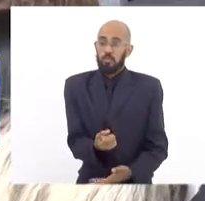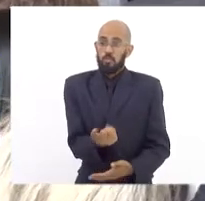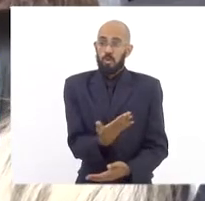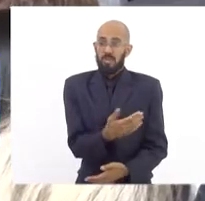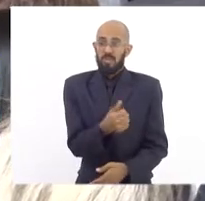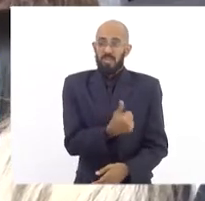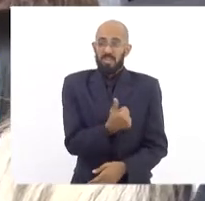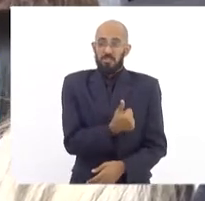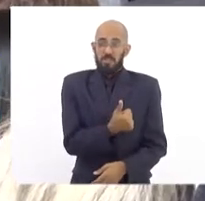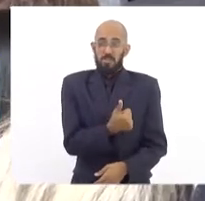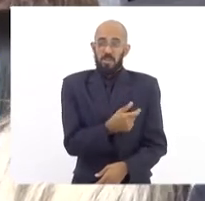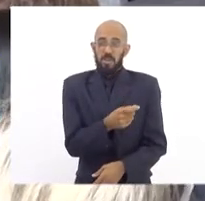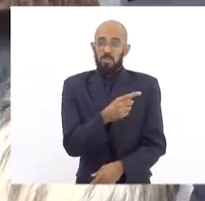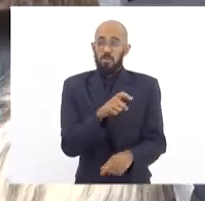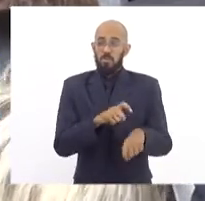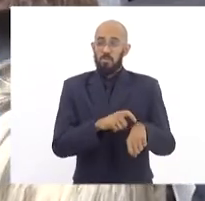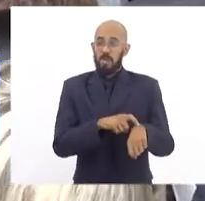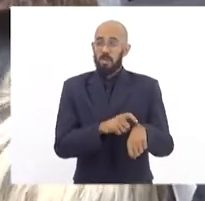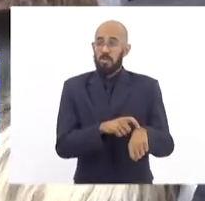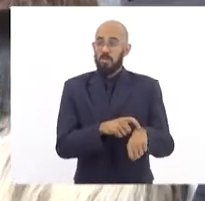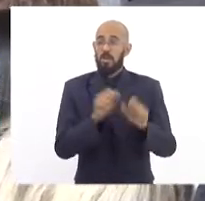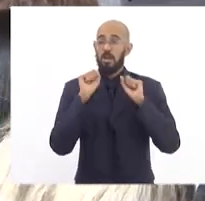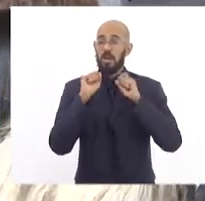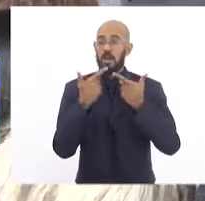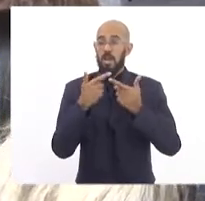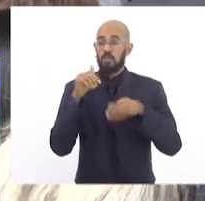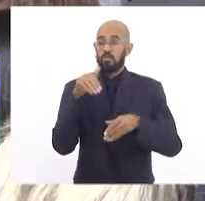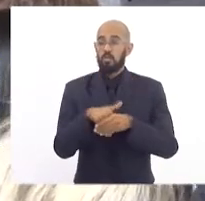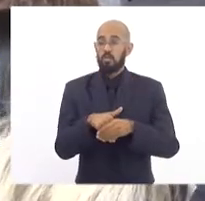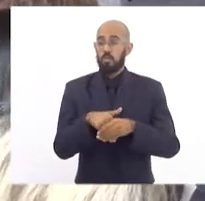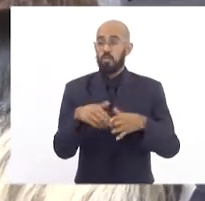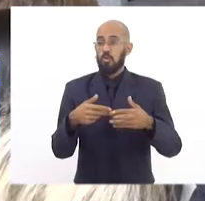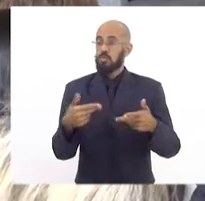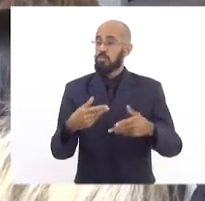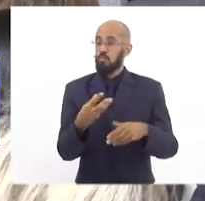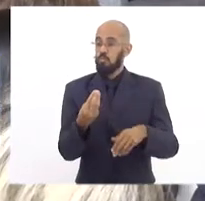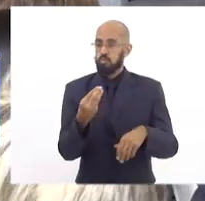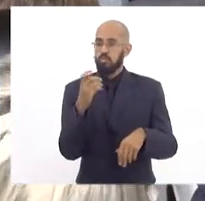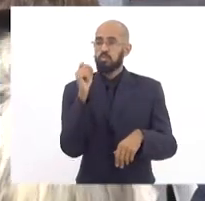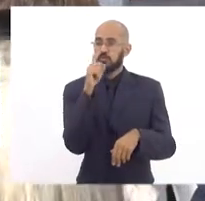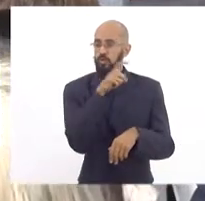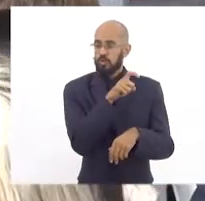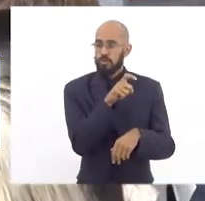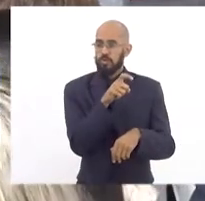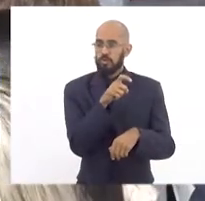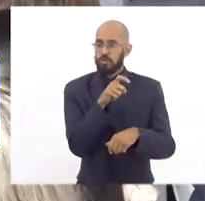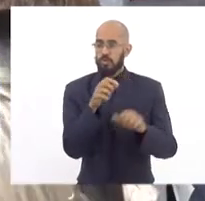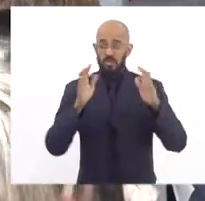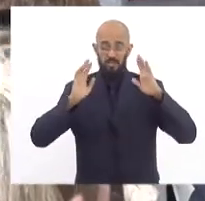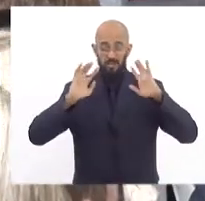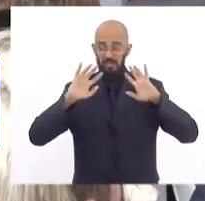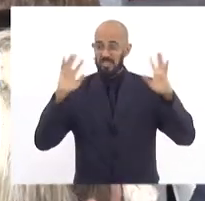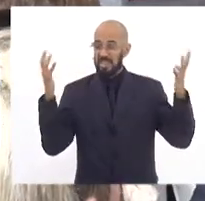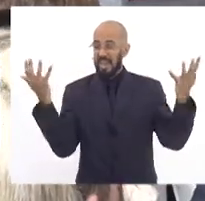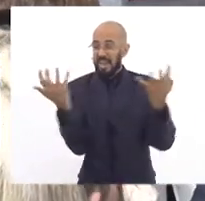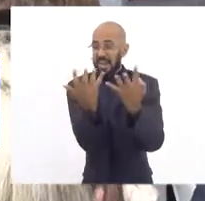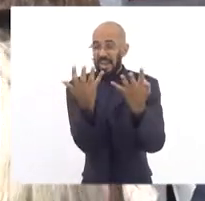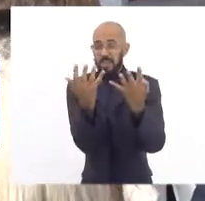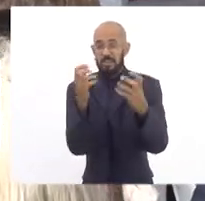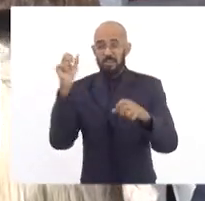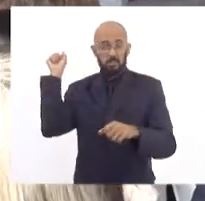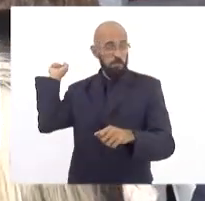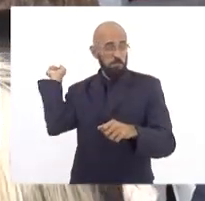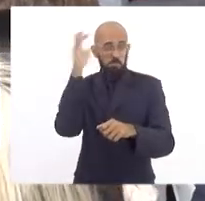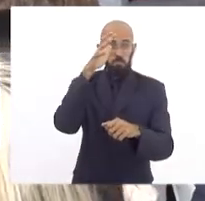regime, a Assembleia votou coisas difíceis. Cercada, o som de bomba de efeito moral,